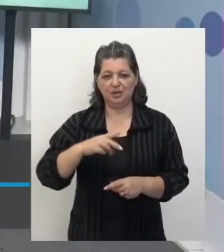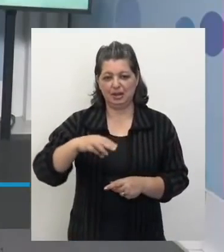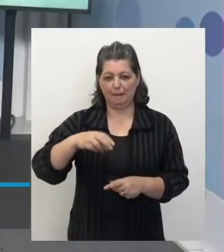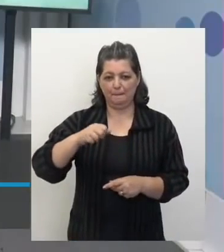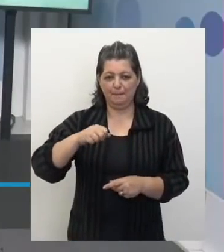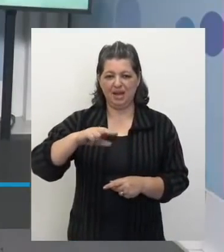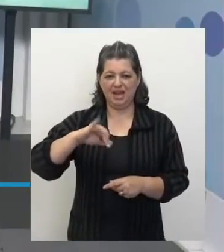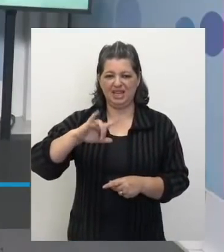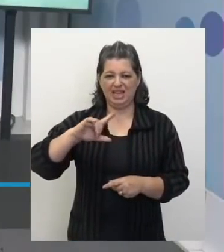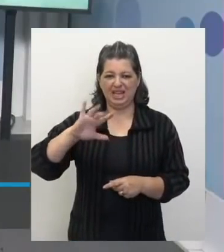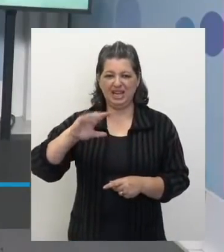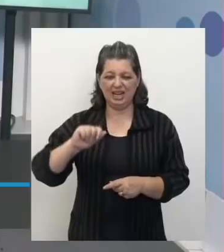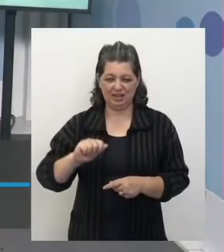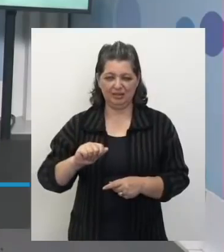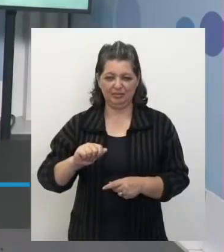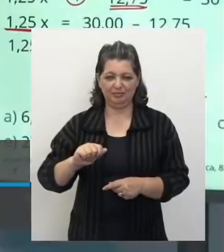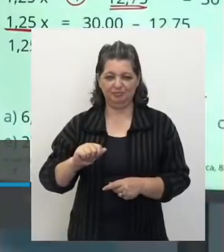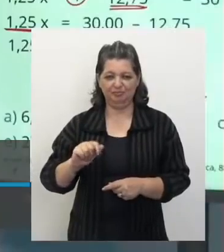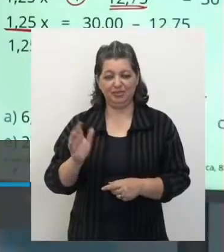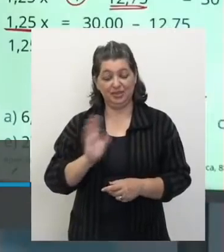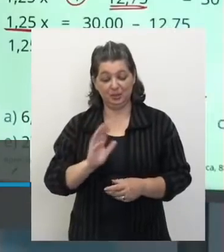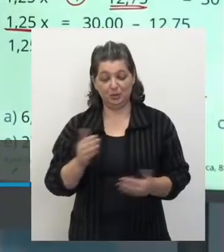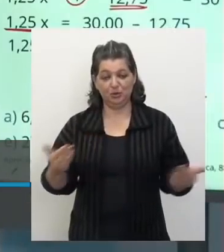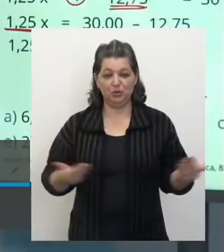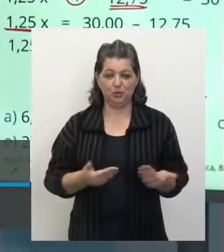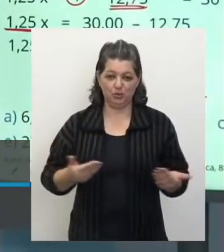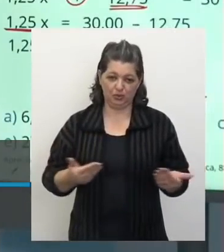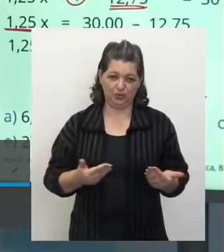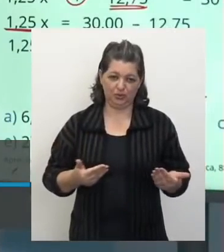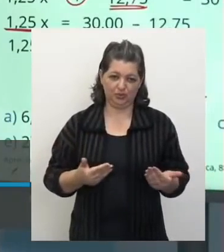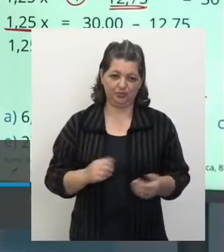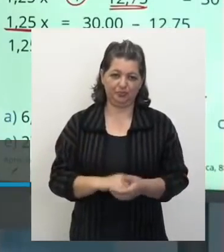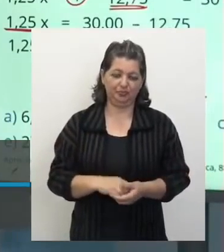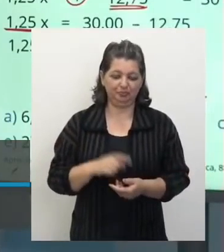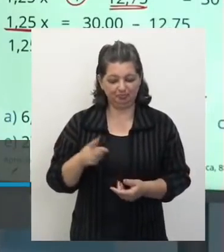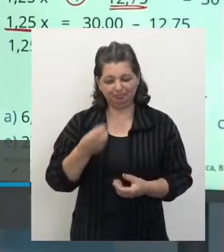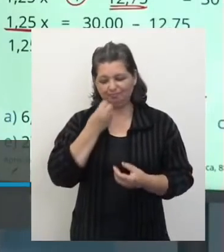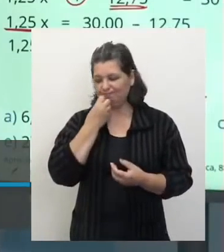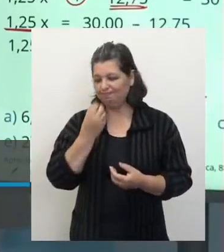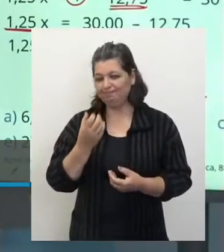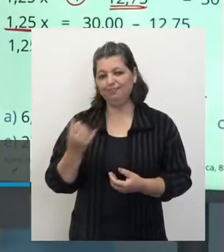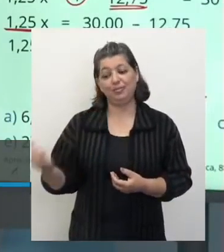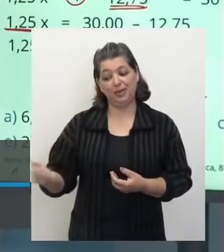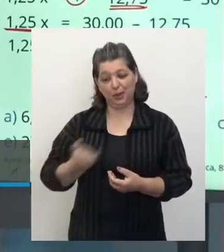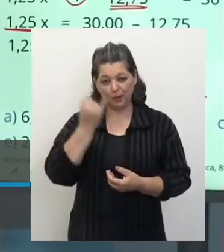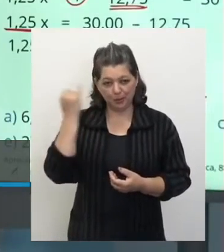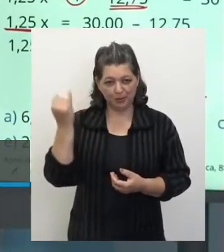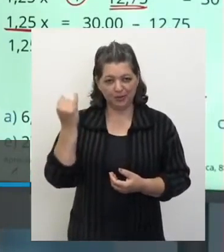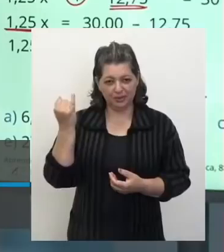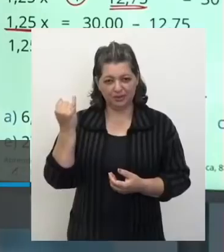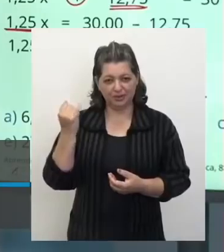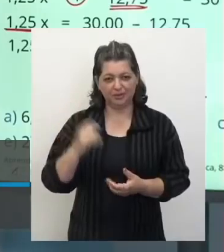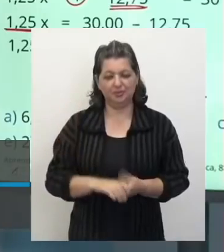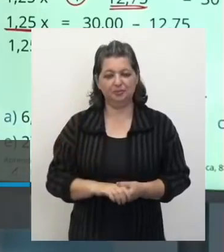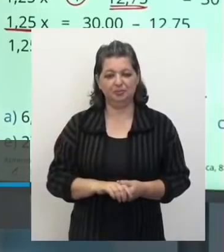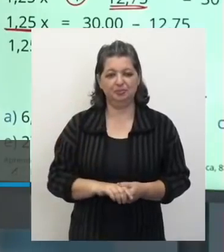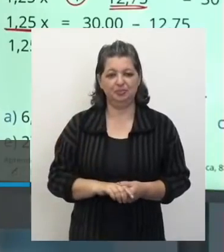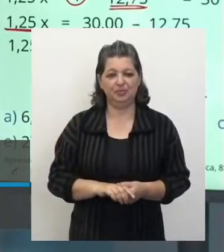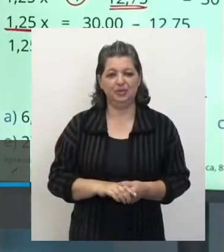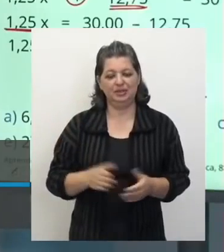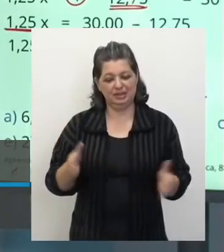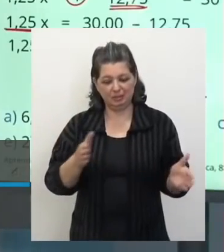150. Ok? Se ela vendesse 151, já teria. Não foi o caso. Diga, Vê. A aluna Ana Júlia Cândido, ela respondeu assim, ela